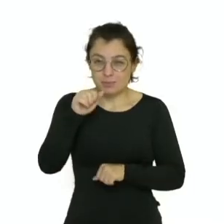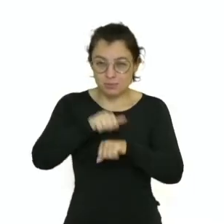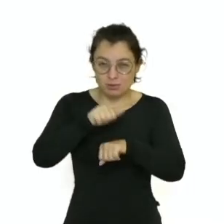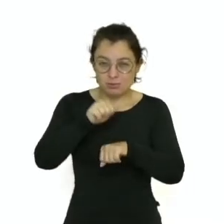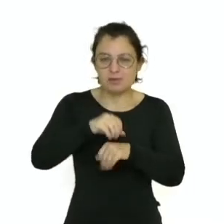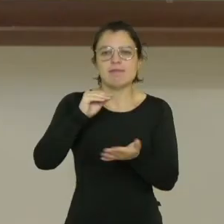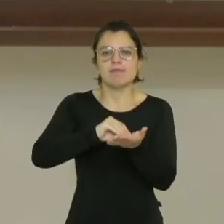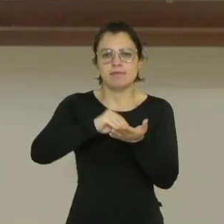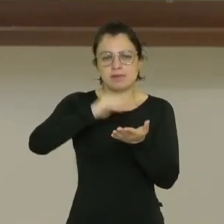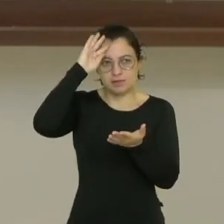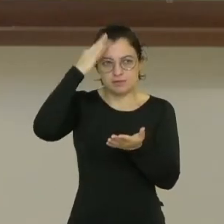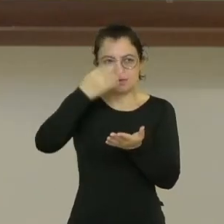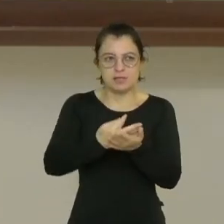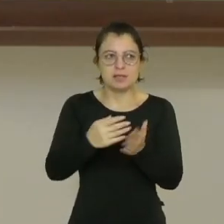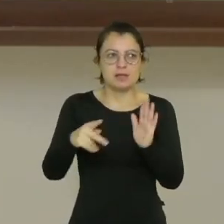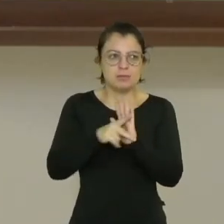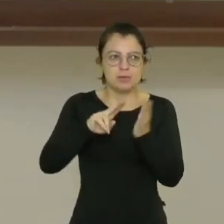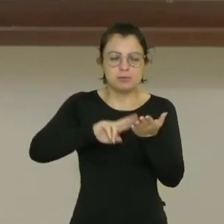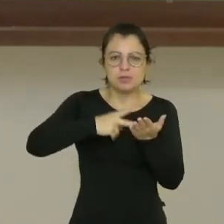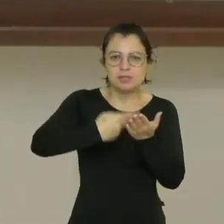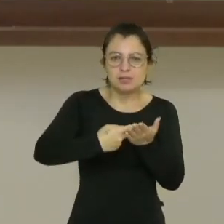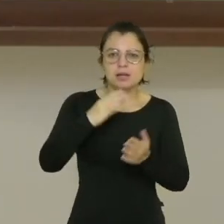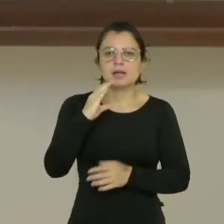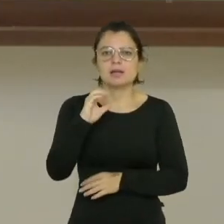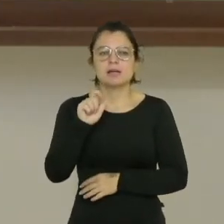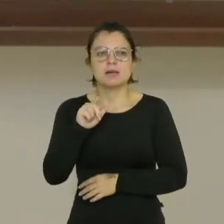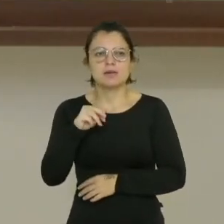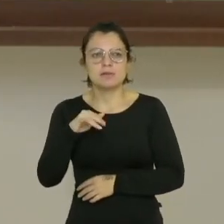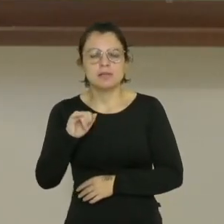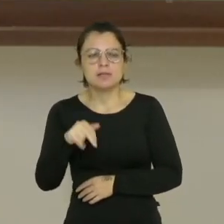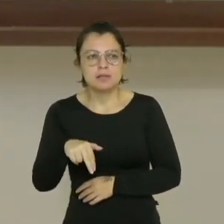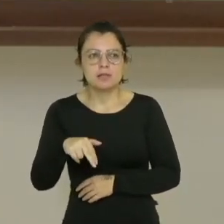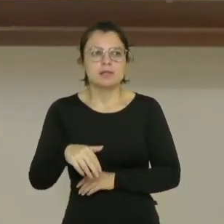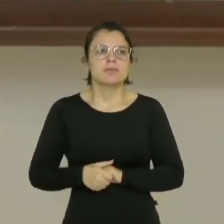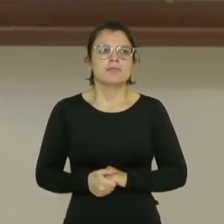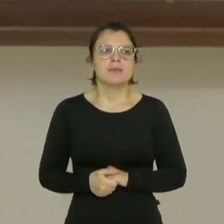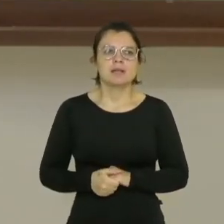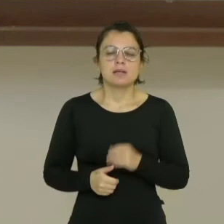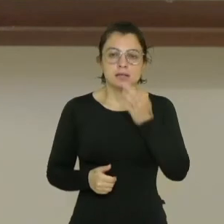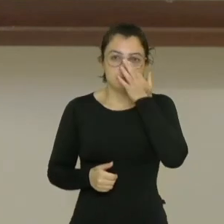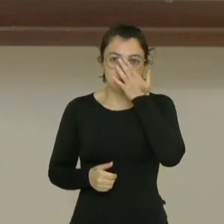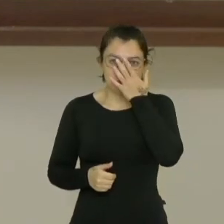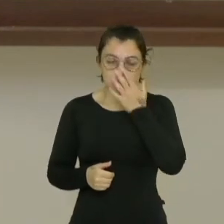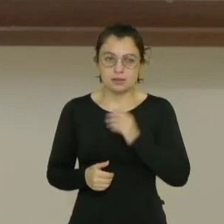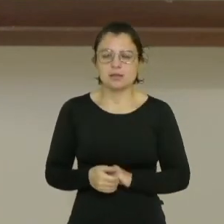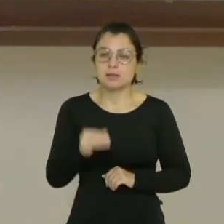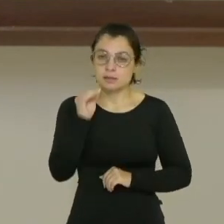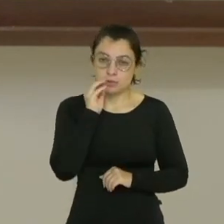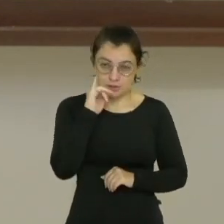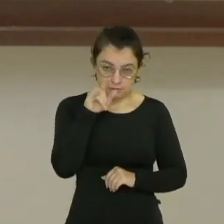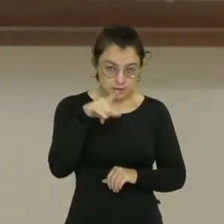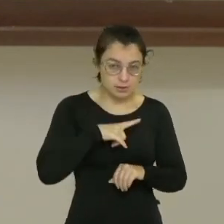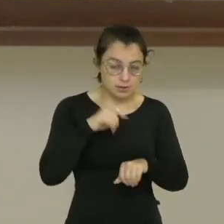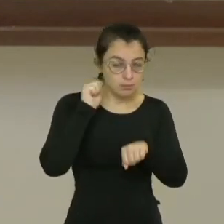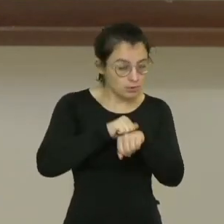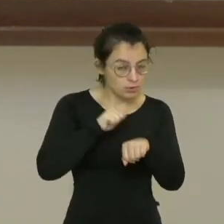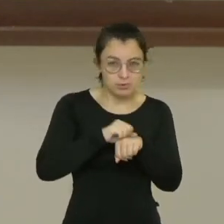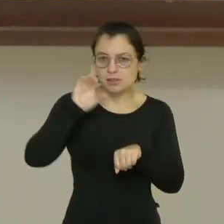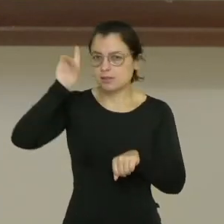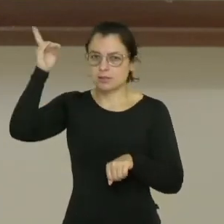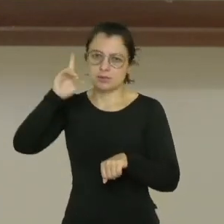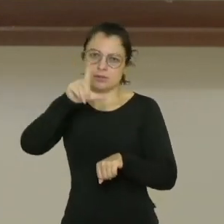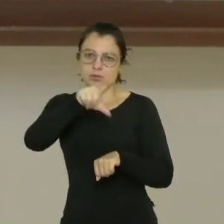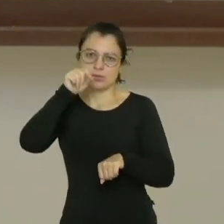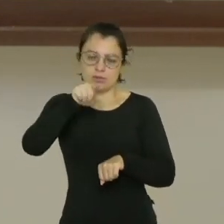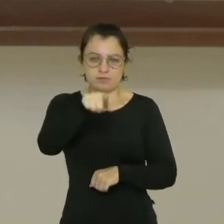Então veja a interpretação do calvinismo. Se o indivíduo é pobre, logo ele não é escolhido de Deus. Não são todas